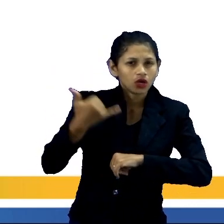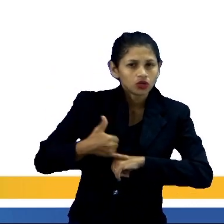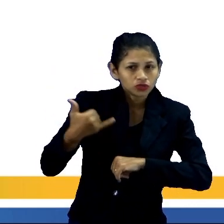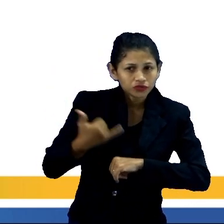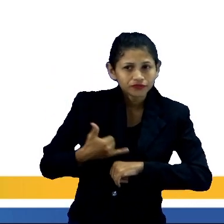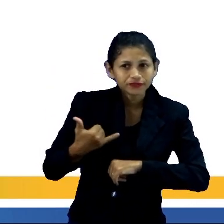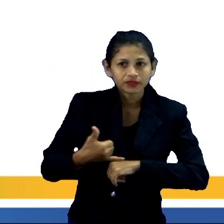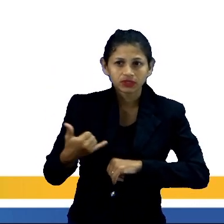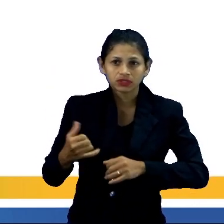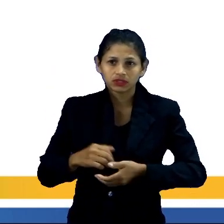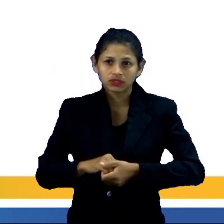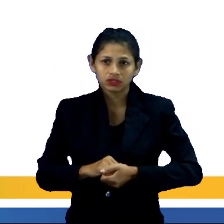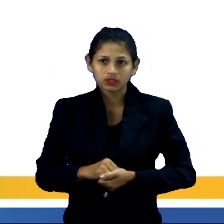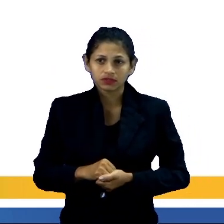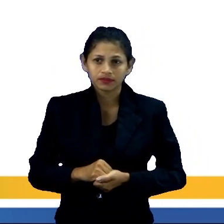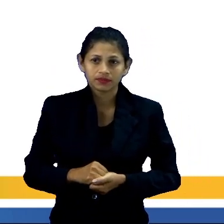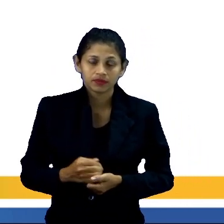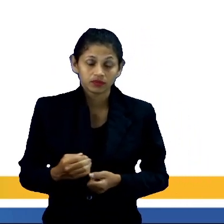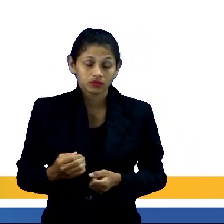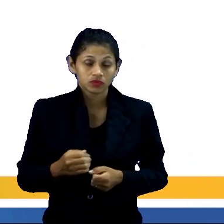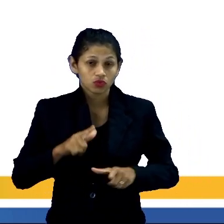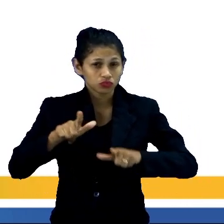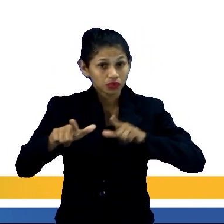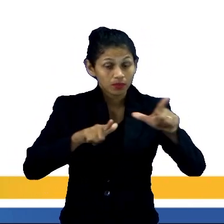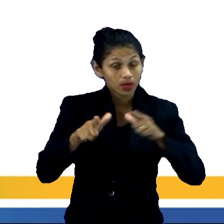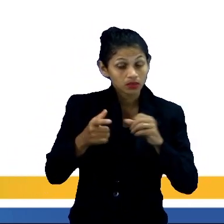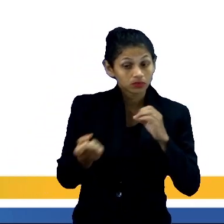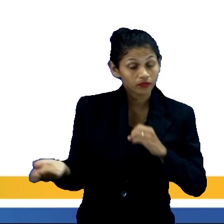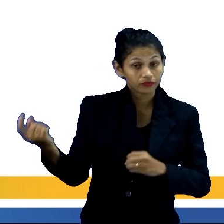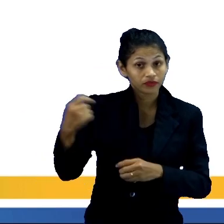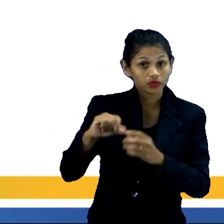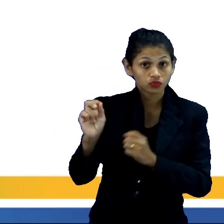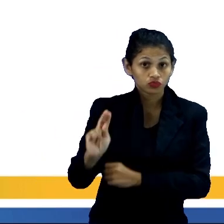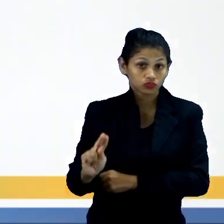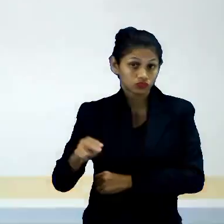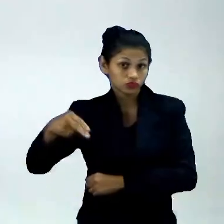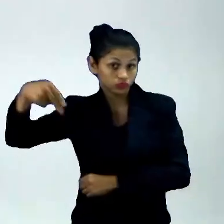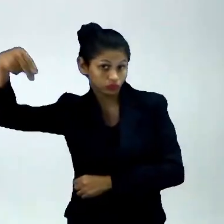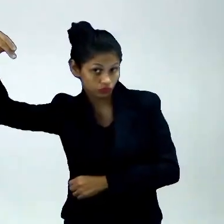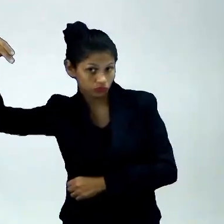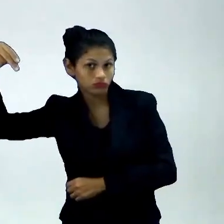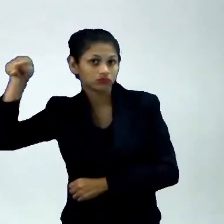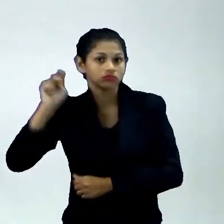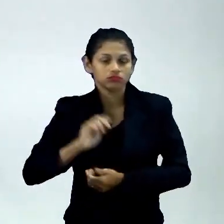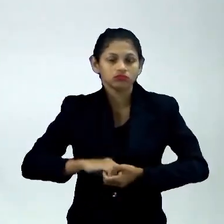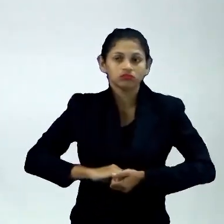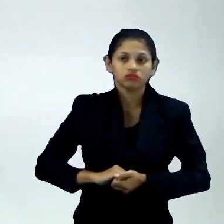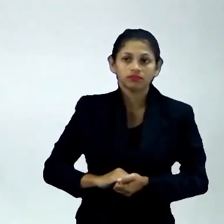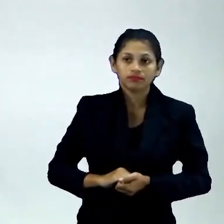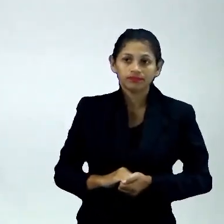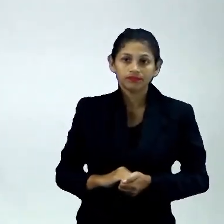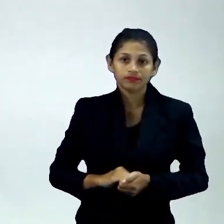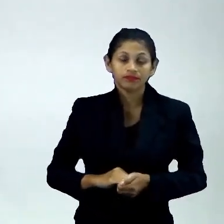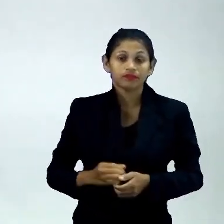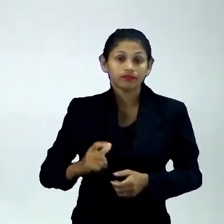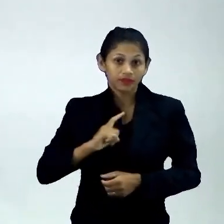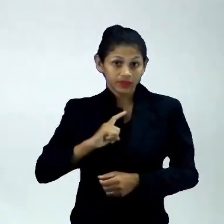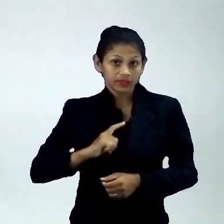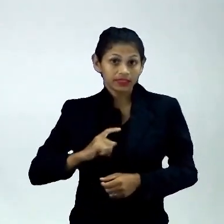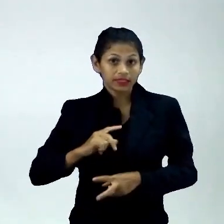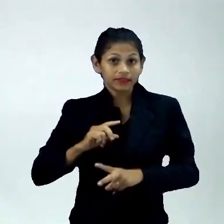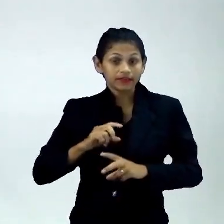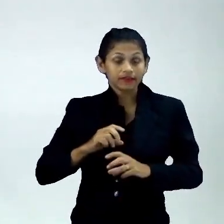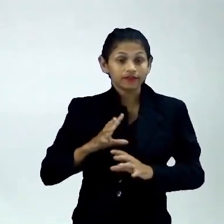de operários vindo do Nordeste brasileiro. Então, a gente observa aqui também que teve o quê? Né, a migração ali